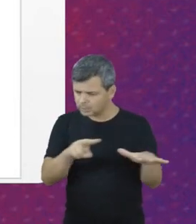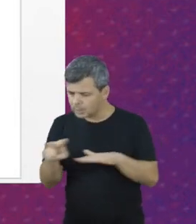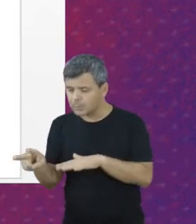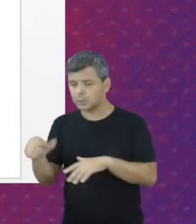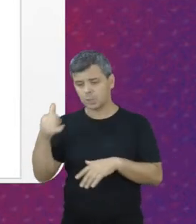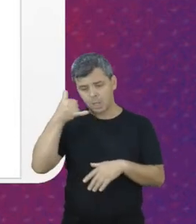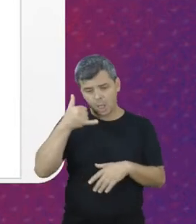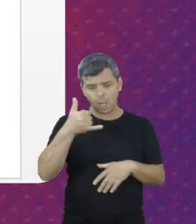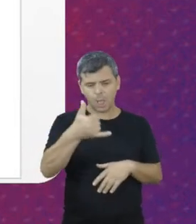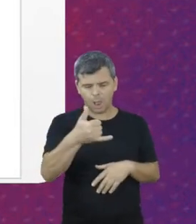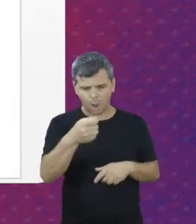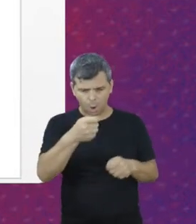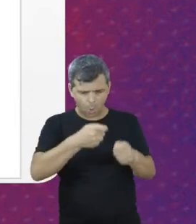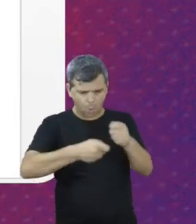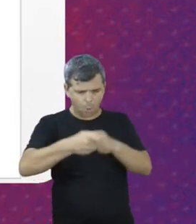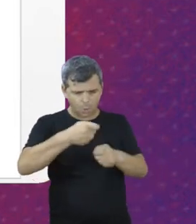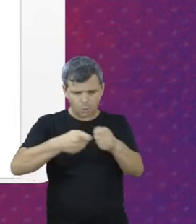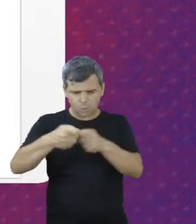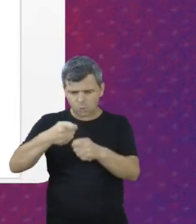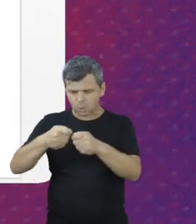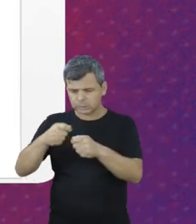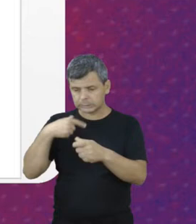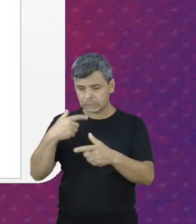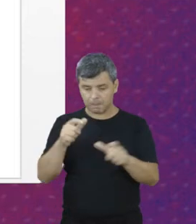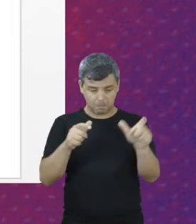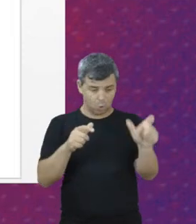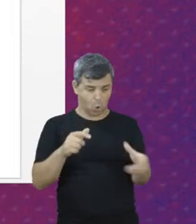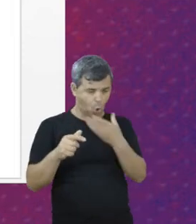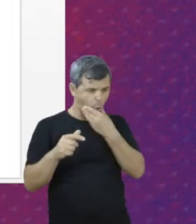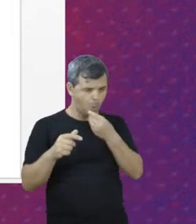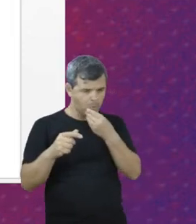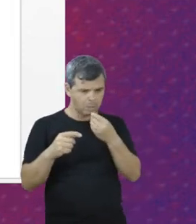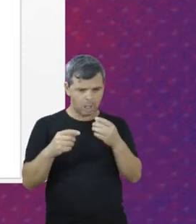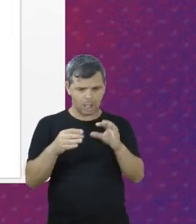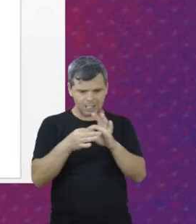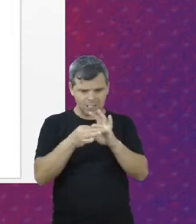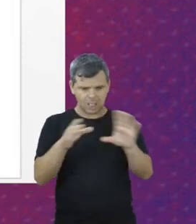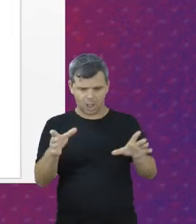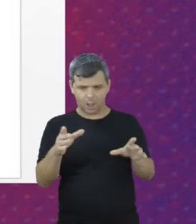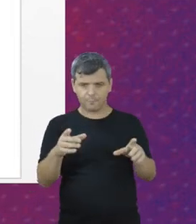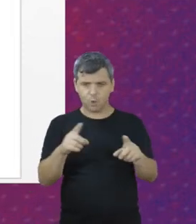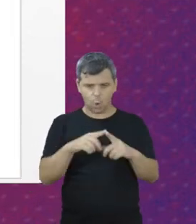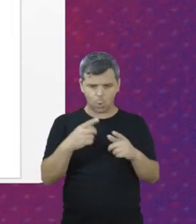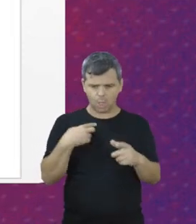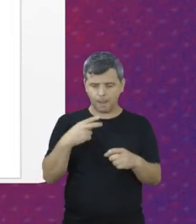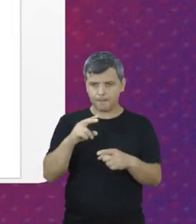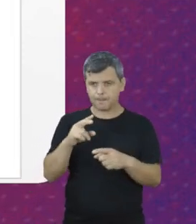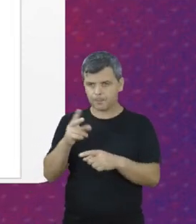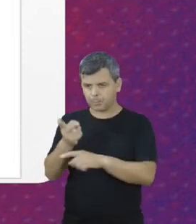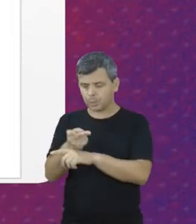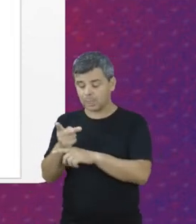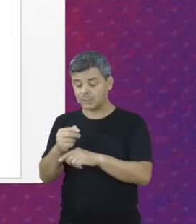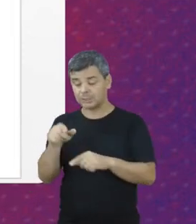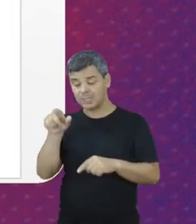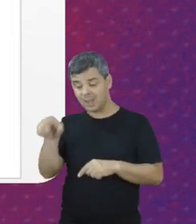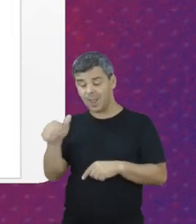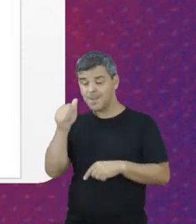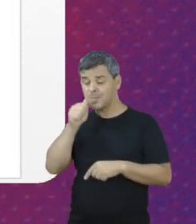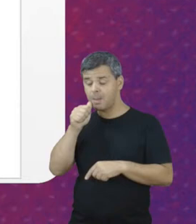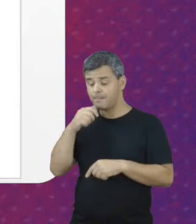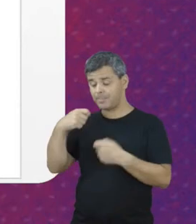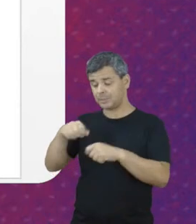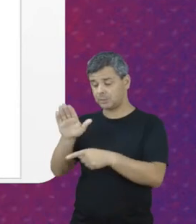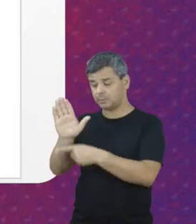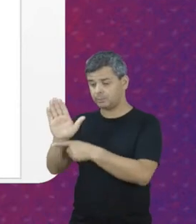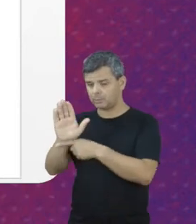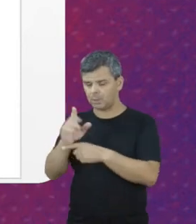né? Monitorando se o agressor tá livre ou está solto e se aquela mulher precisa de ajuda. Além de